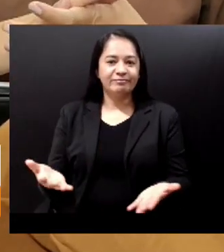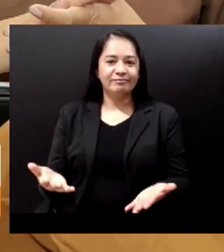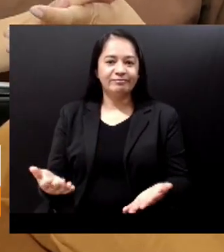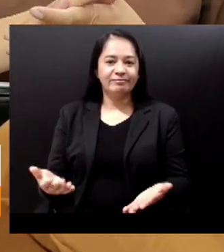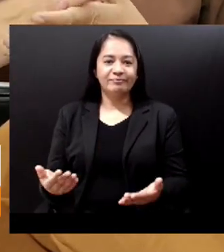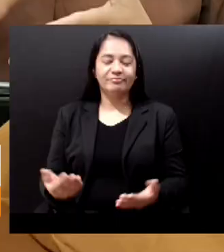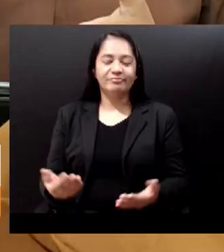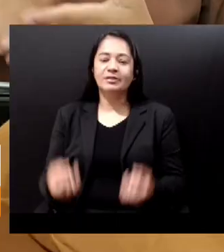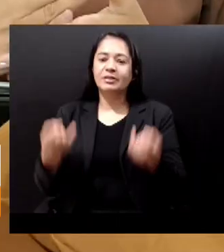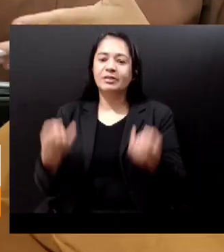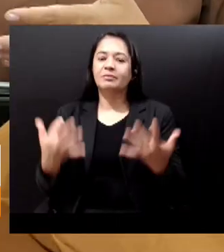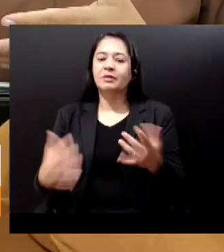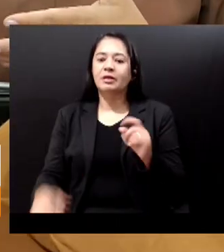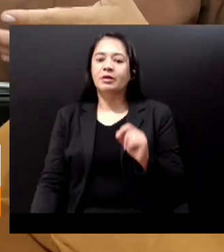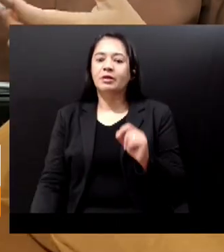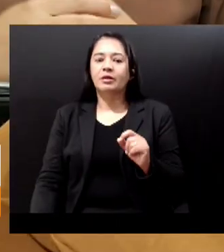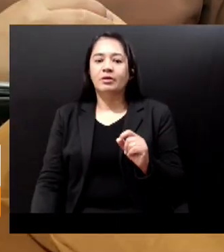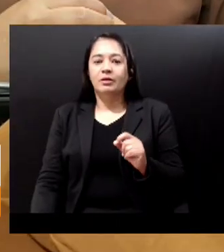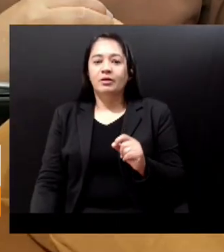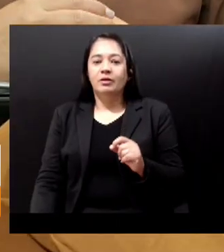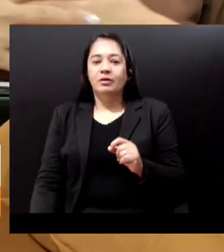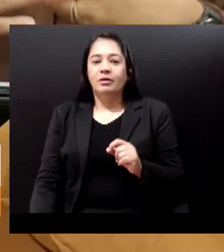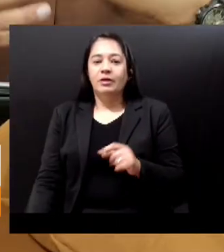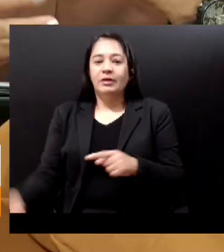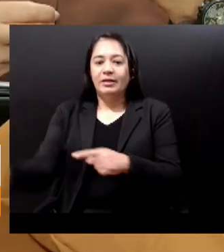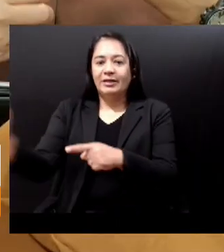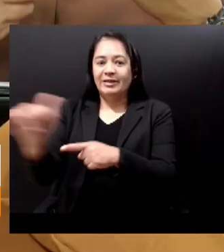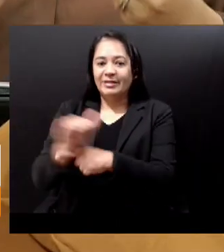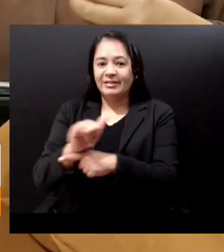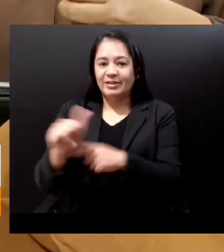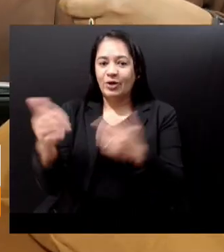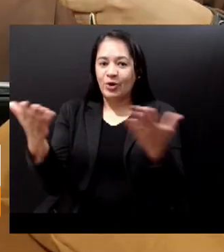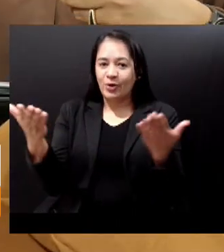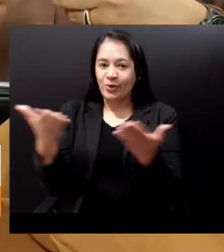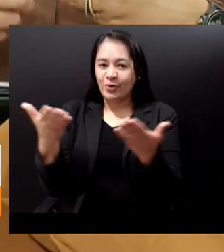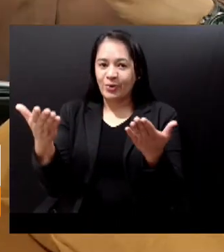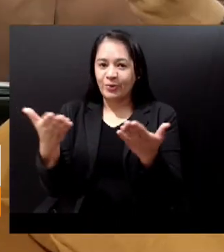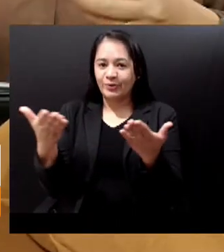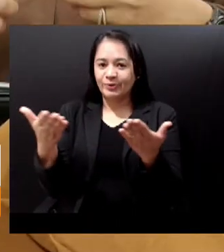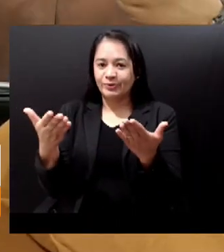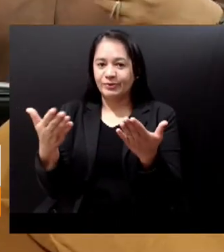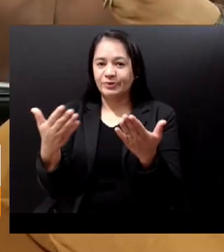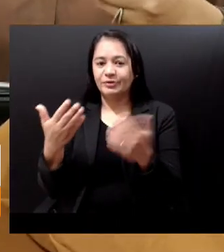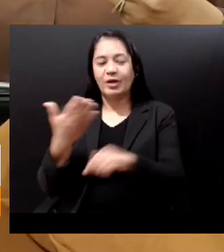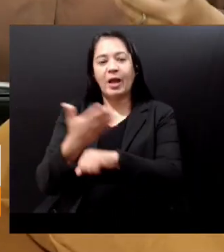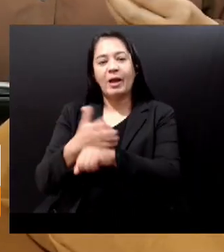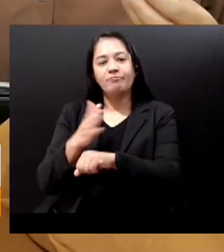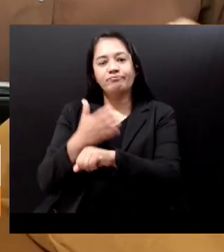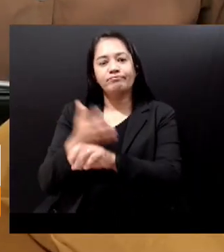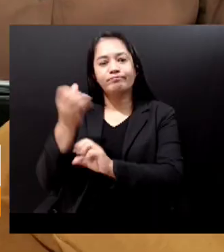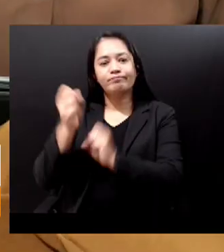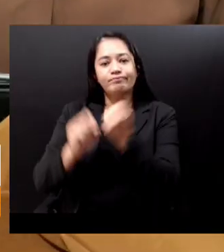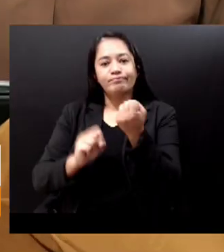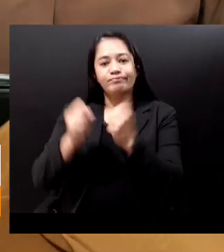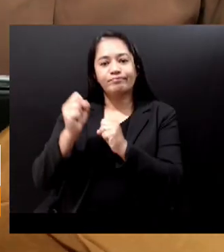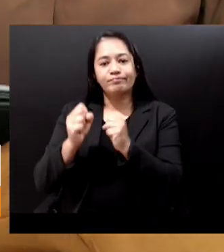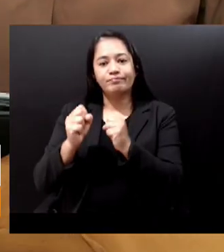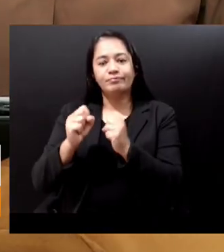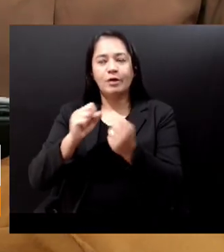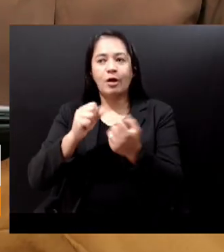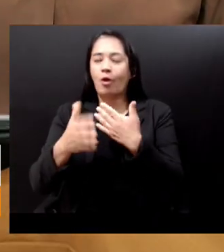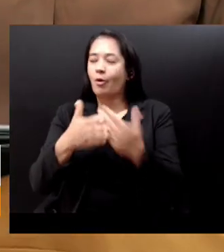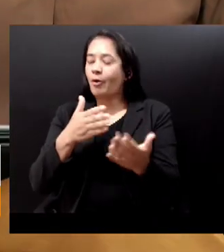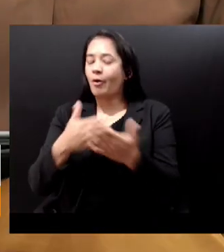a técnica de Pomodoro em xeque aqui com o exercício físico, com a execução de alguma atividade.